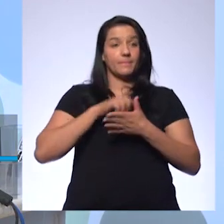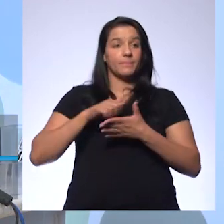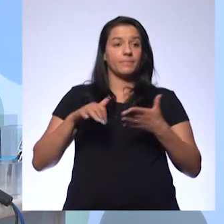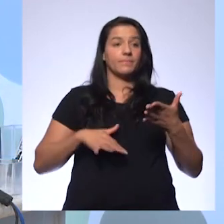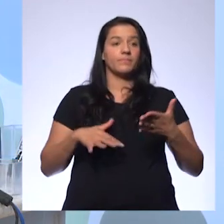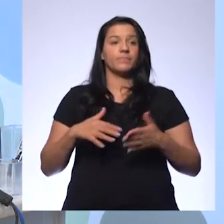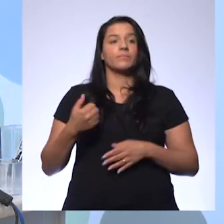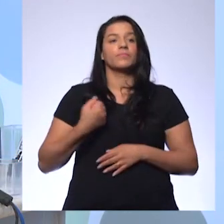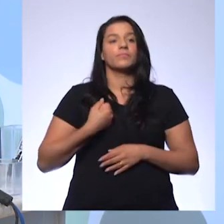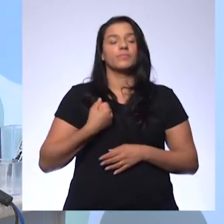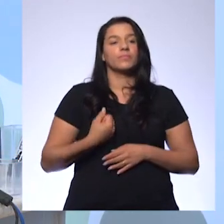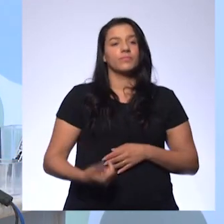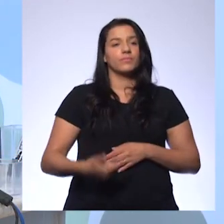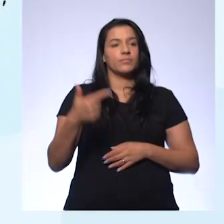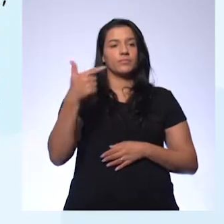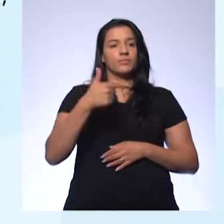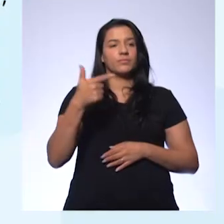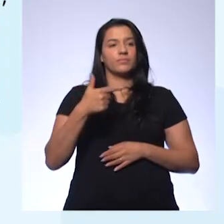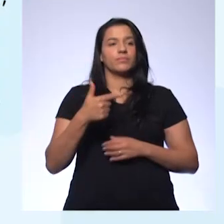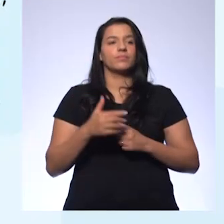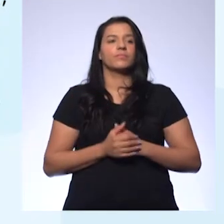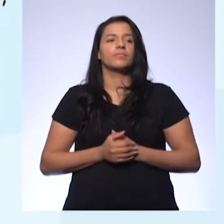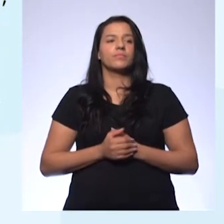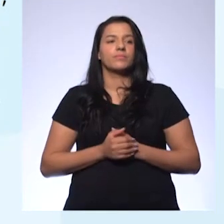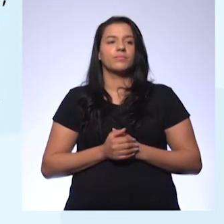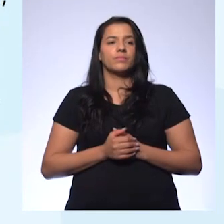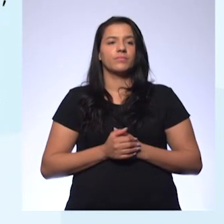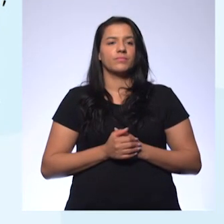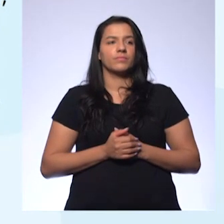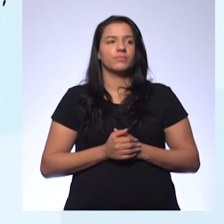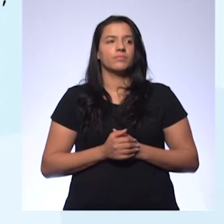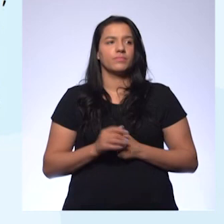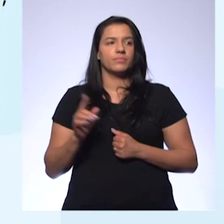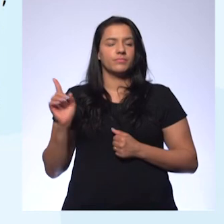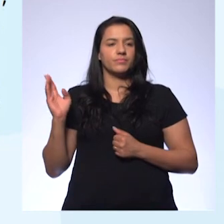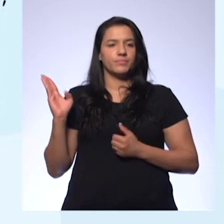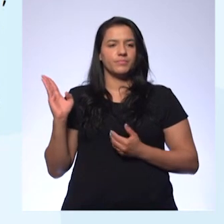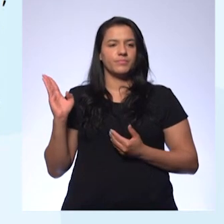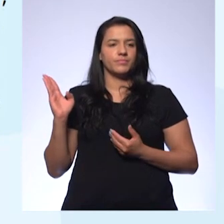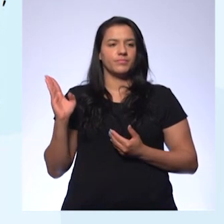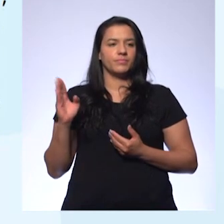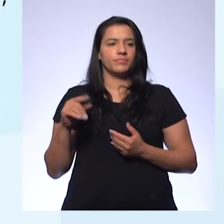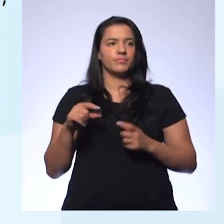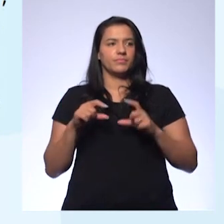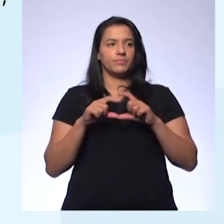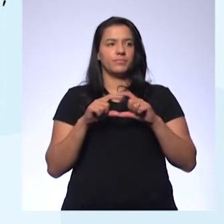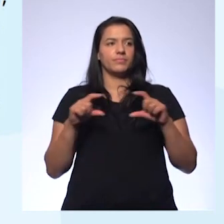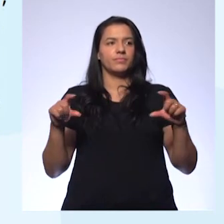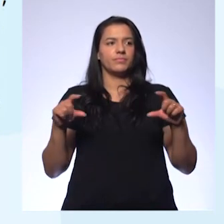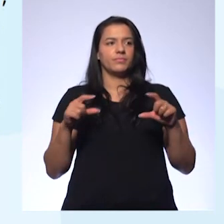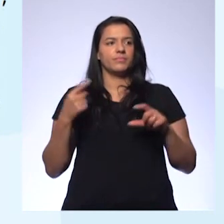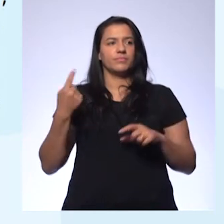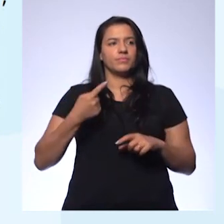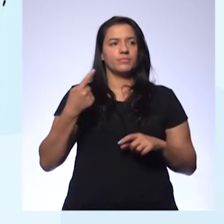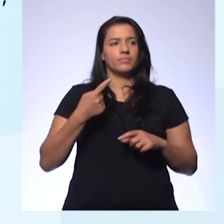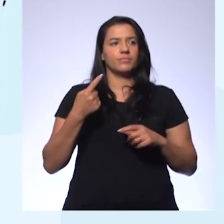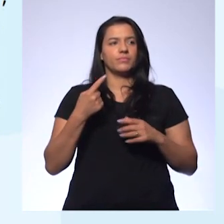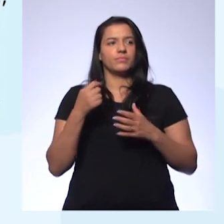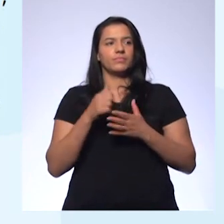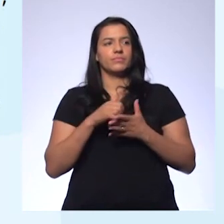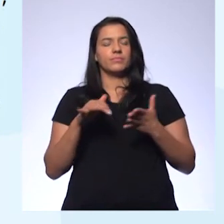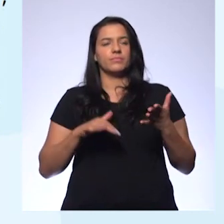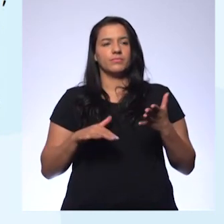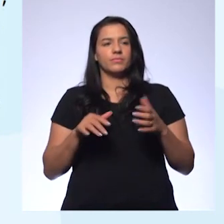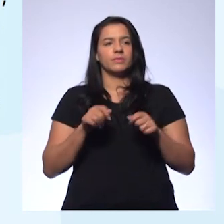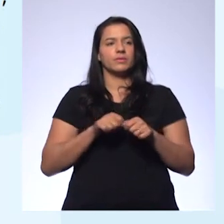gente. No exercício 2, acho que é esse aqui, né? Da cadeia carbônica melhor, foi isso que ele colocou, né? Porque o primeiro nós fizemos, esse aqui é o segundo,